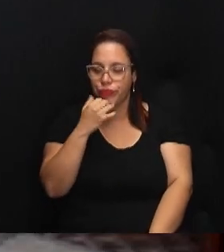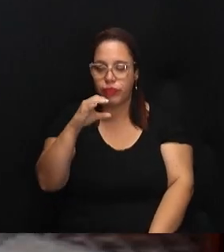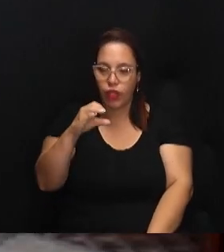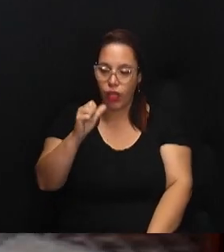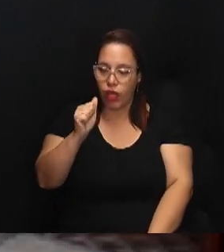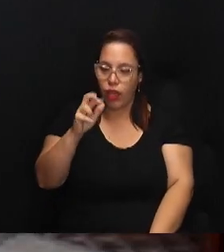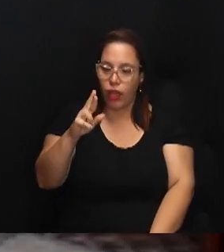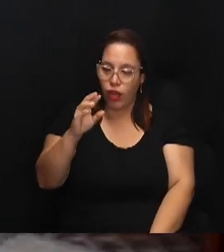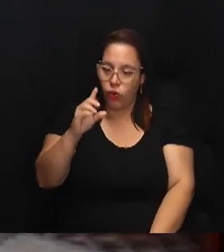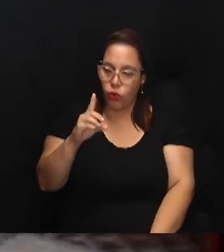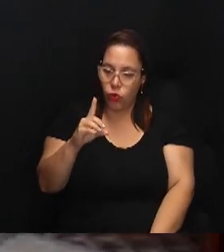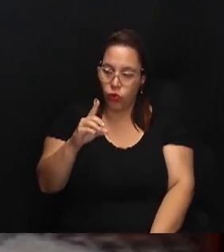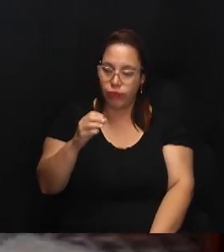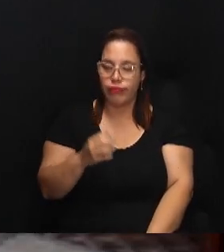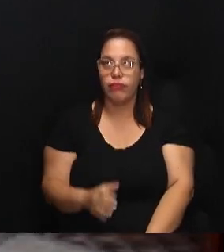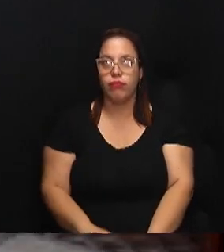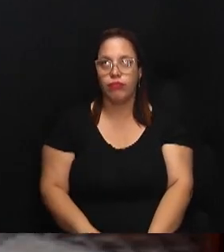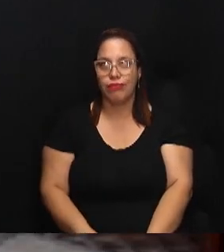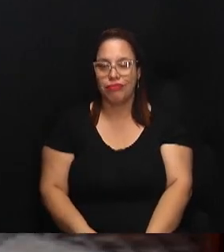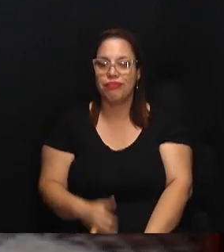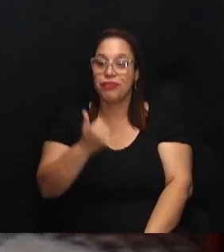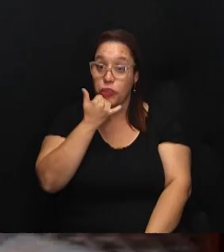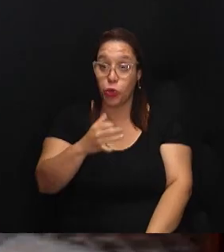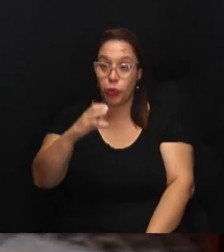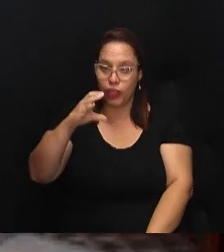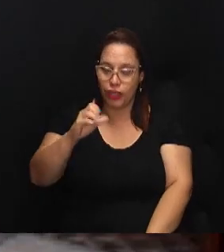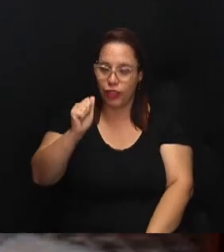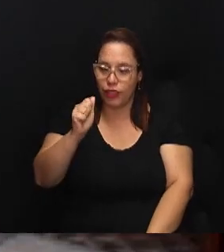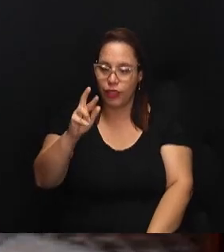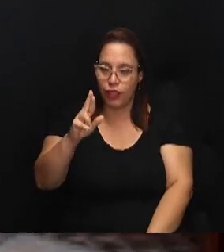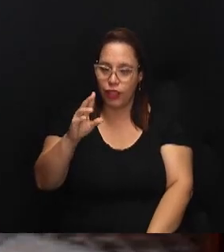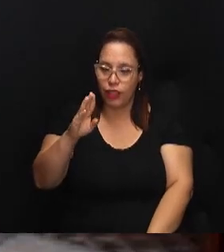carbono dentro da mata, né?